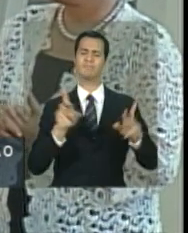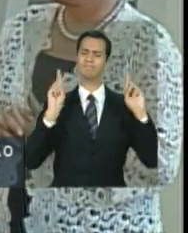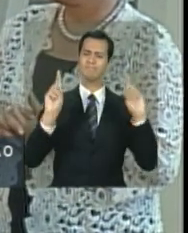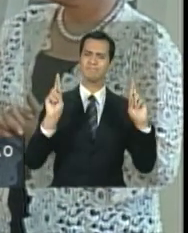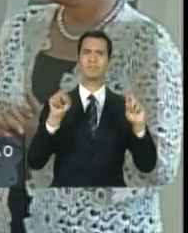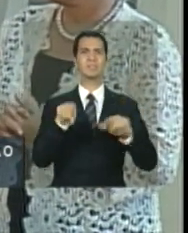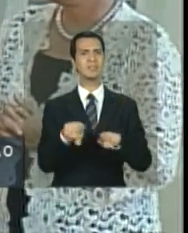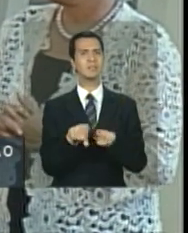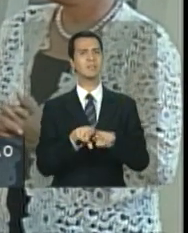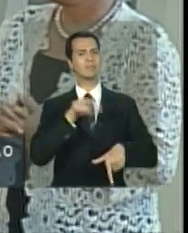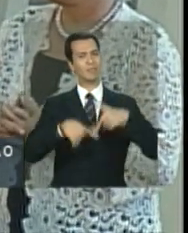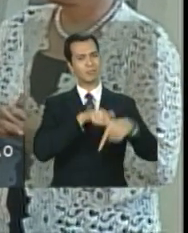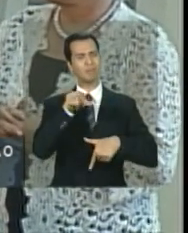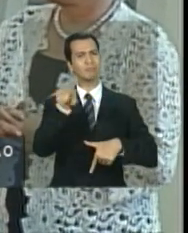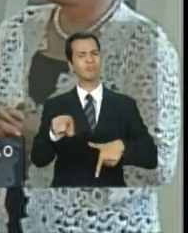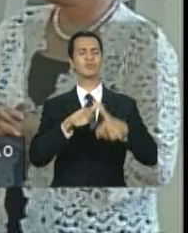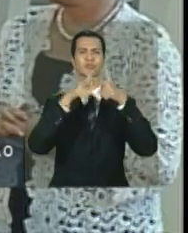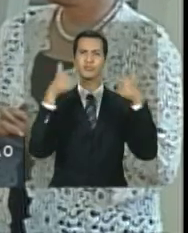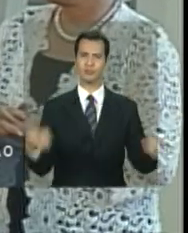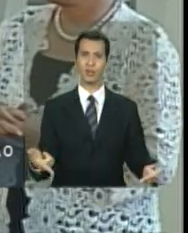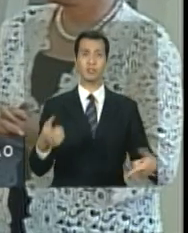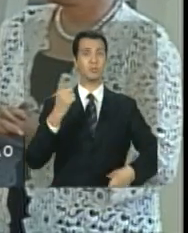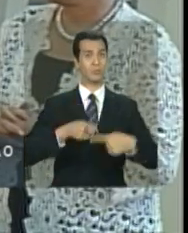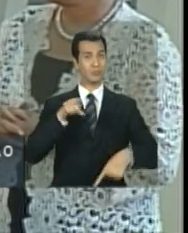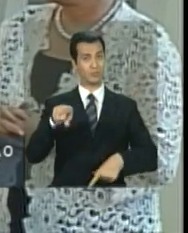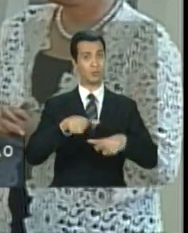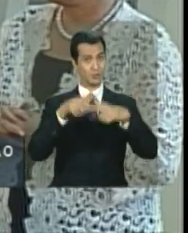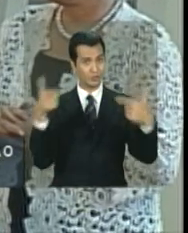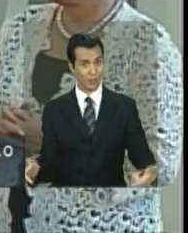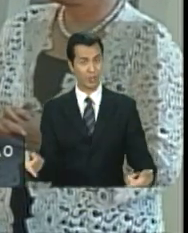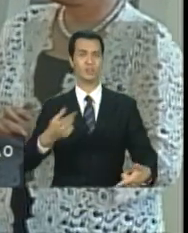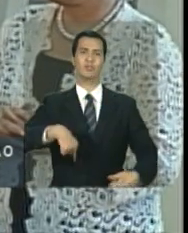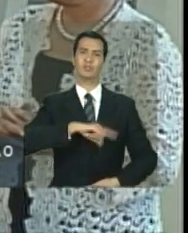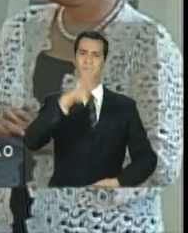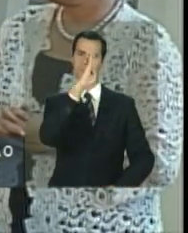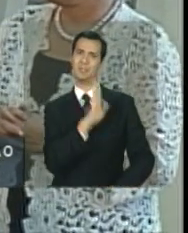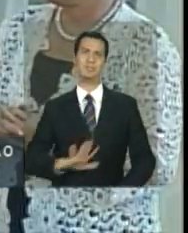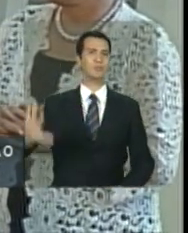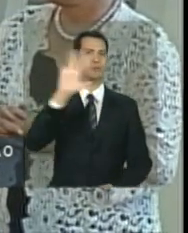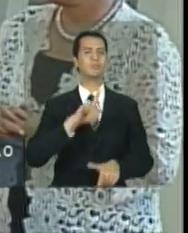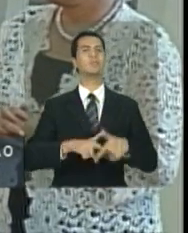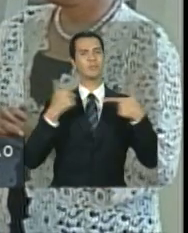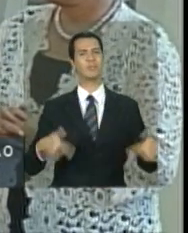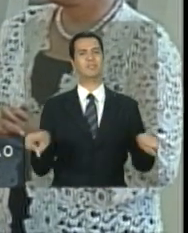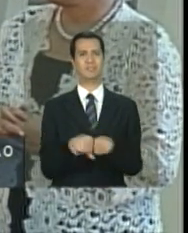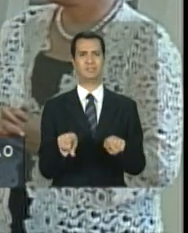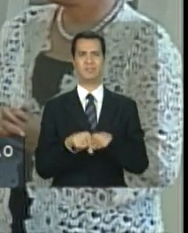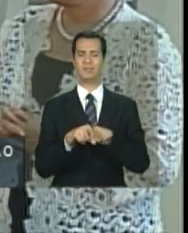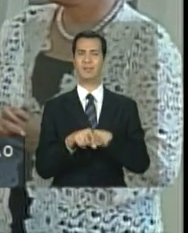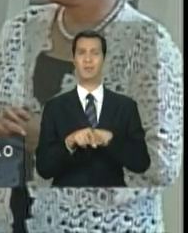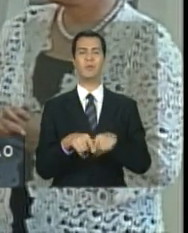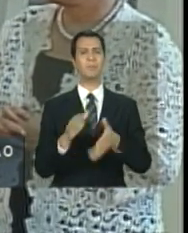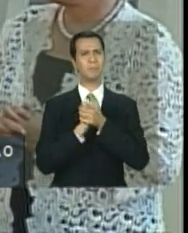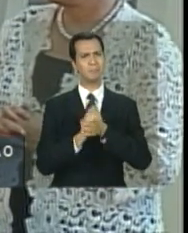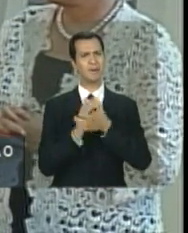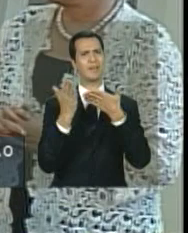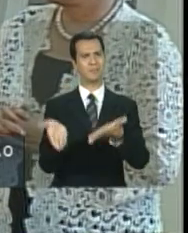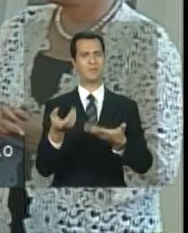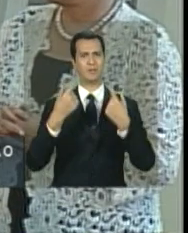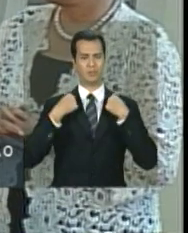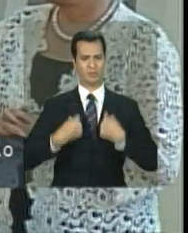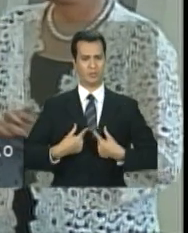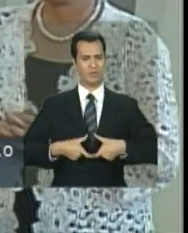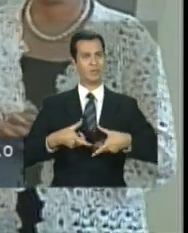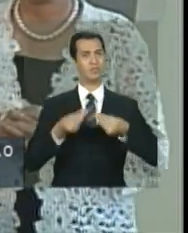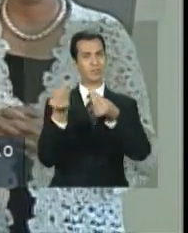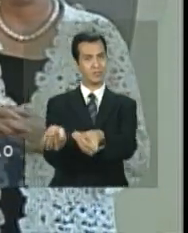O seu sucesso. O sucesso do nosso governo é o sucesso do Brasil. Parabéns por essa homenagem. Nós estamos todos